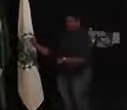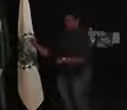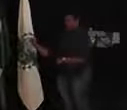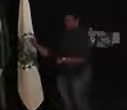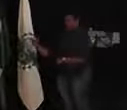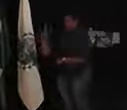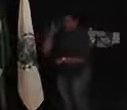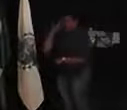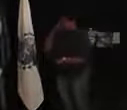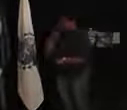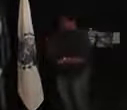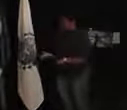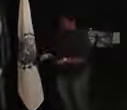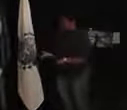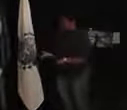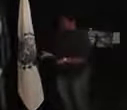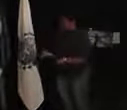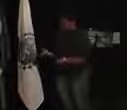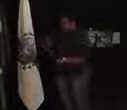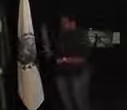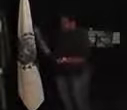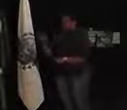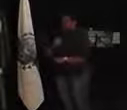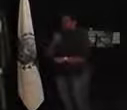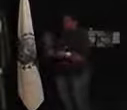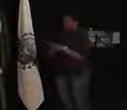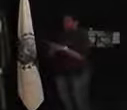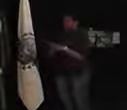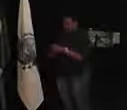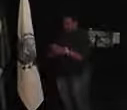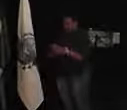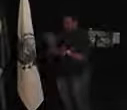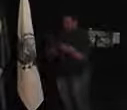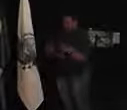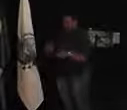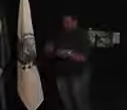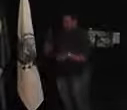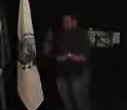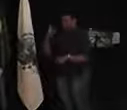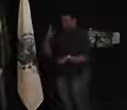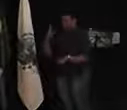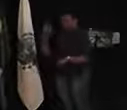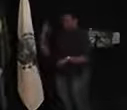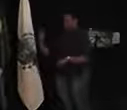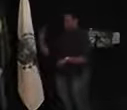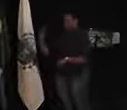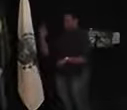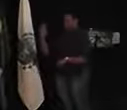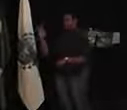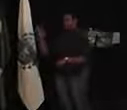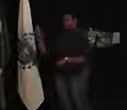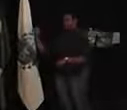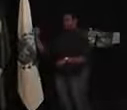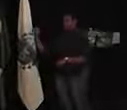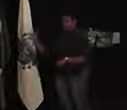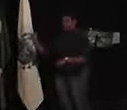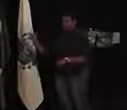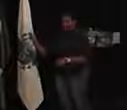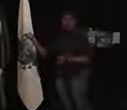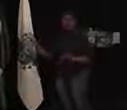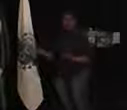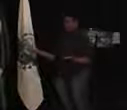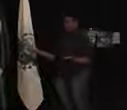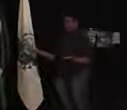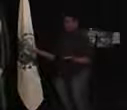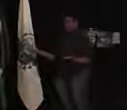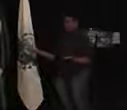é complicado. Em algumas turmas nós encontramos até mais de um aluno com comportamento, com funcionamento TDA. Então,